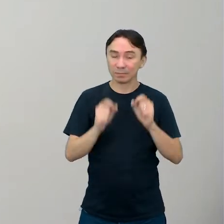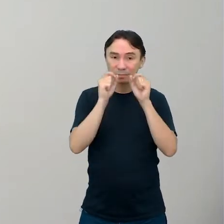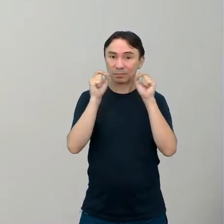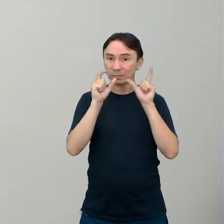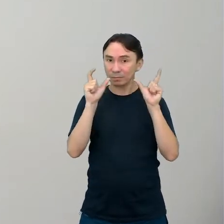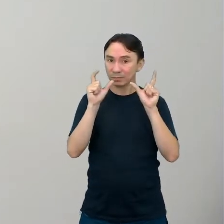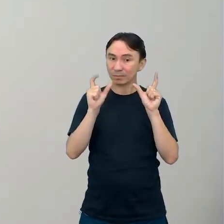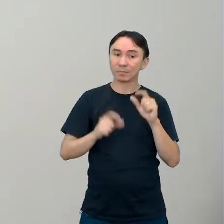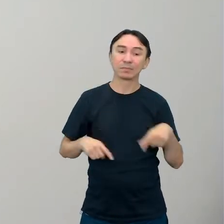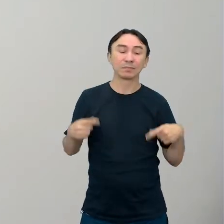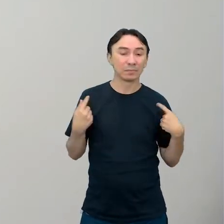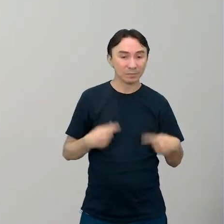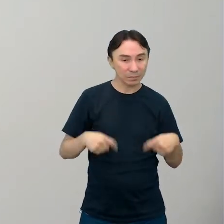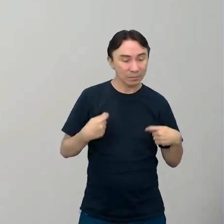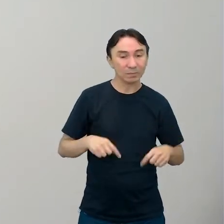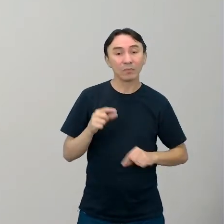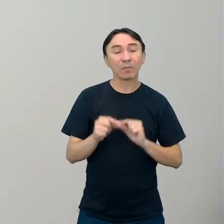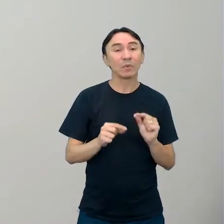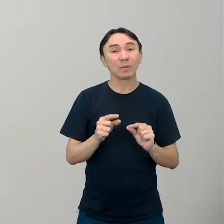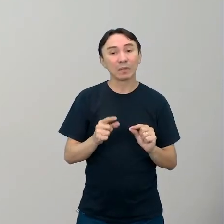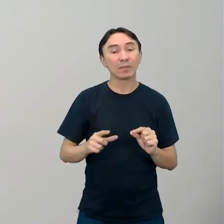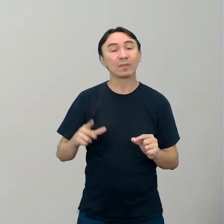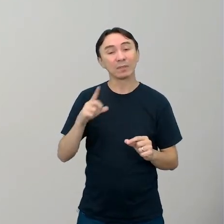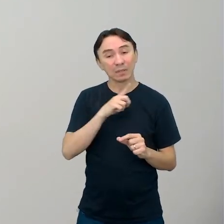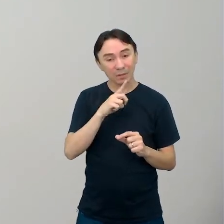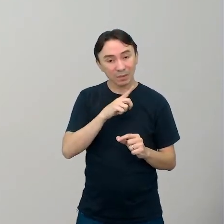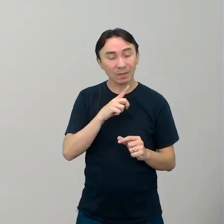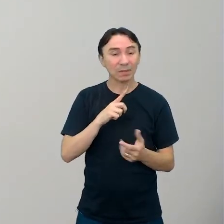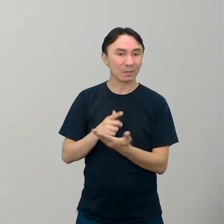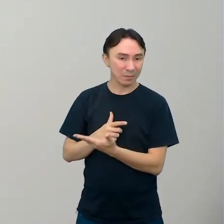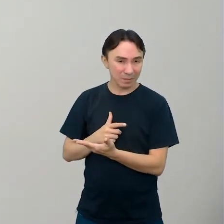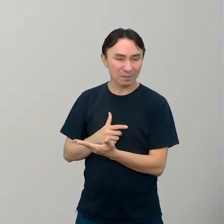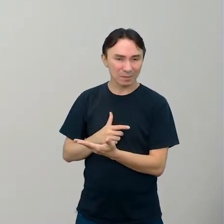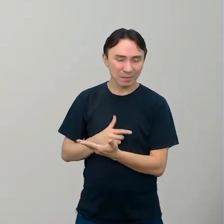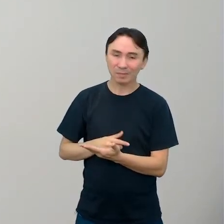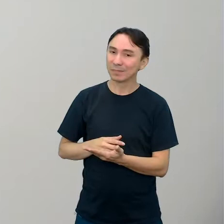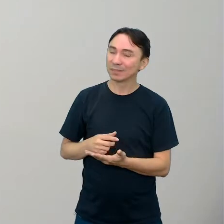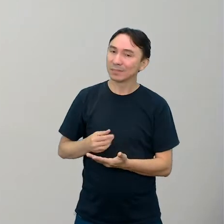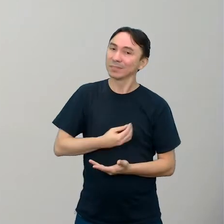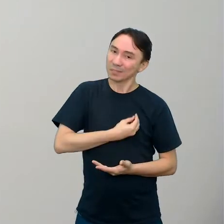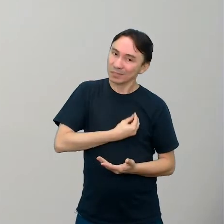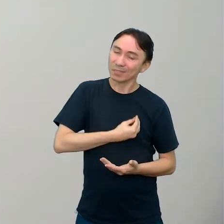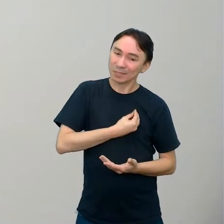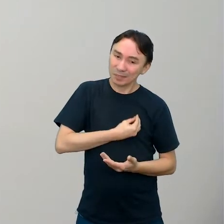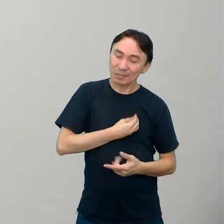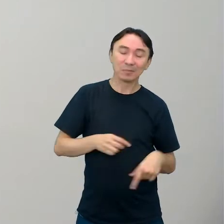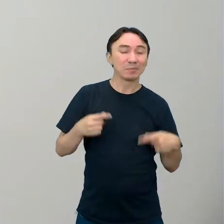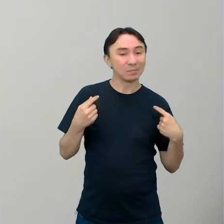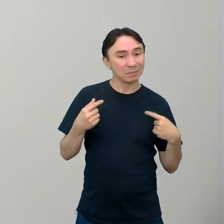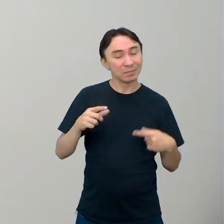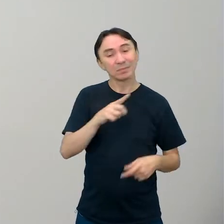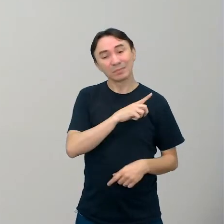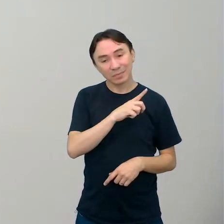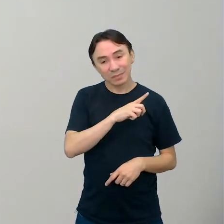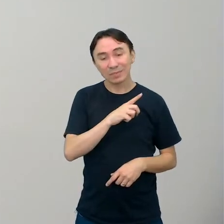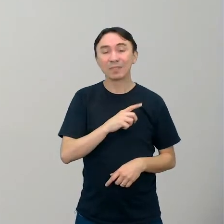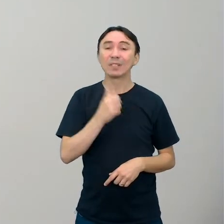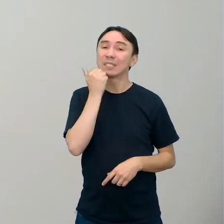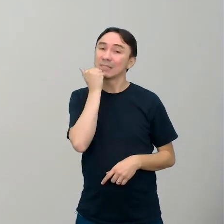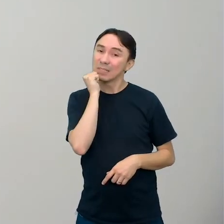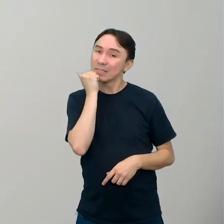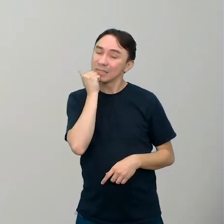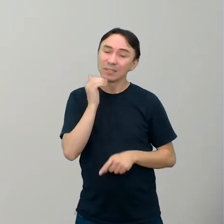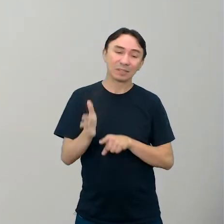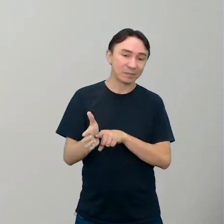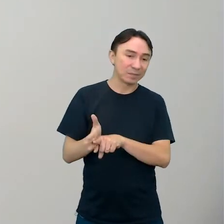eixo estruturante, então, que está presente nas aulas dos nossos componentes é esse